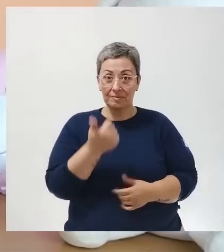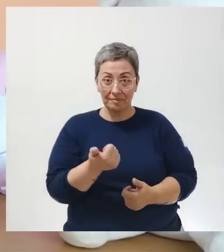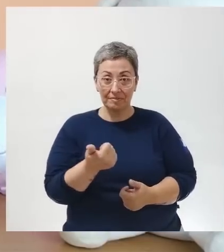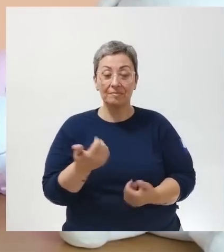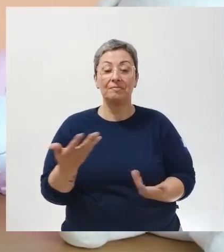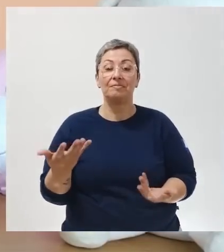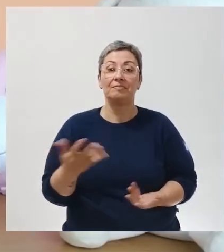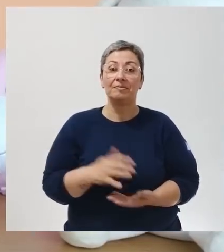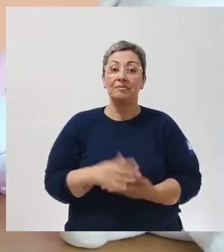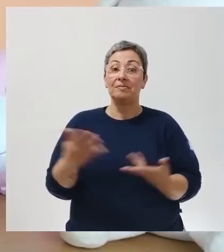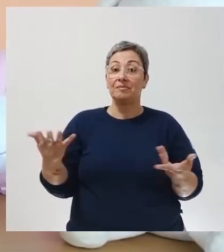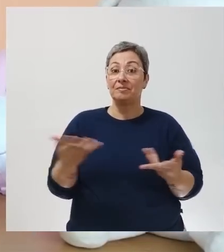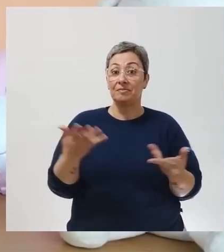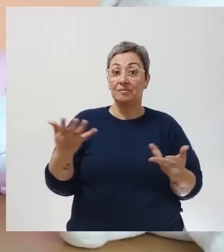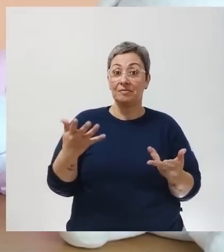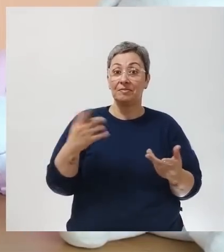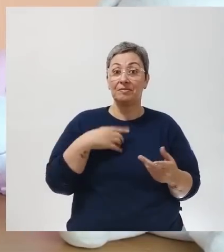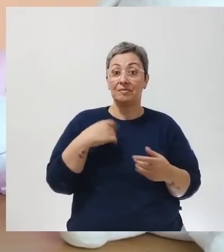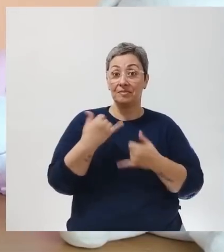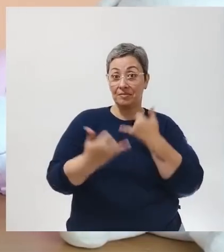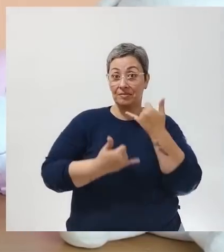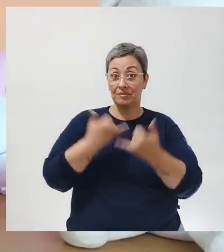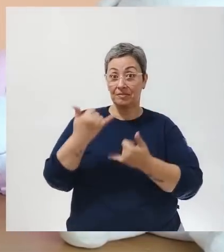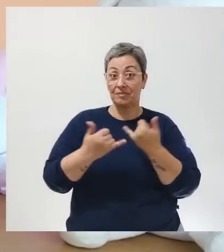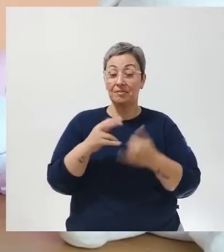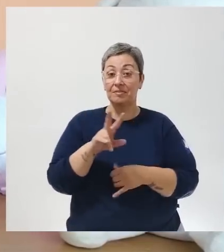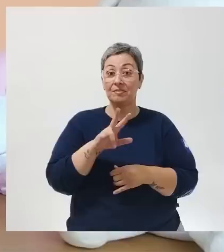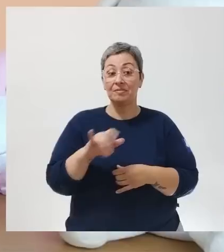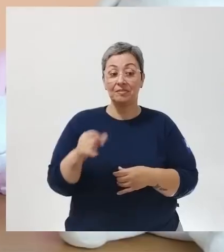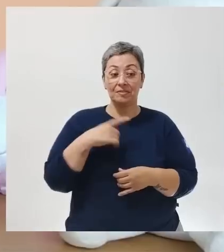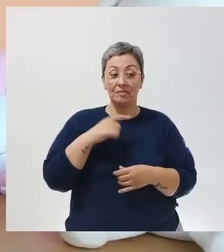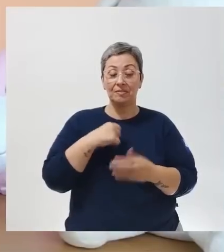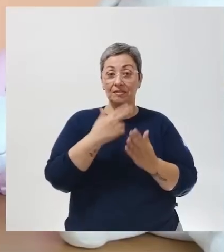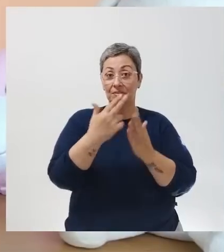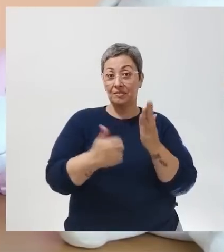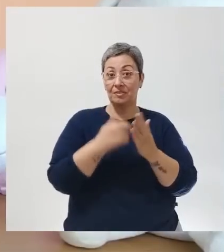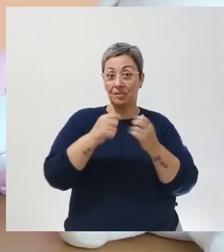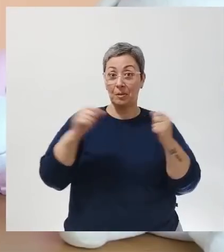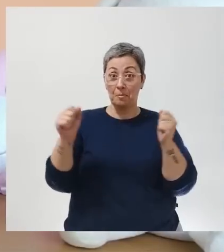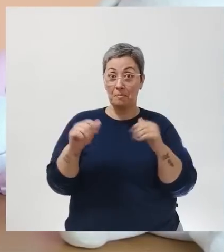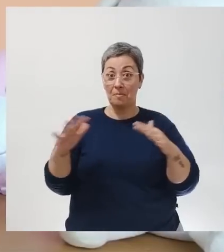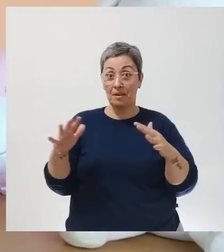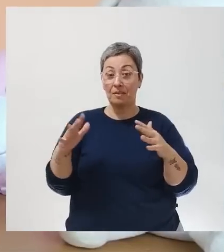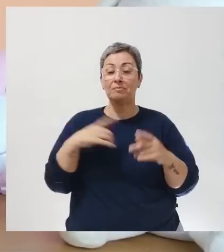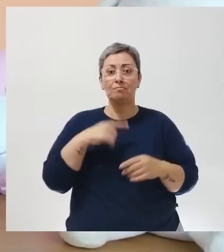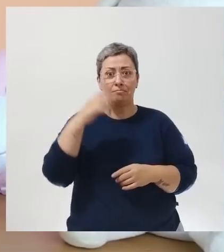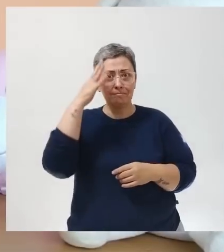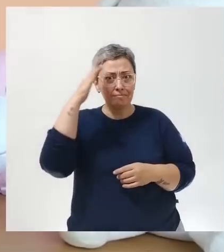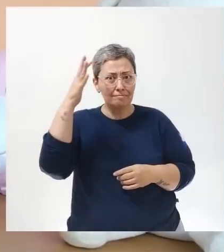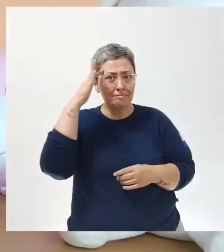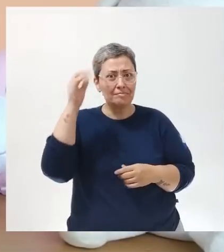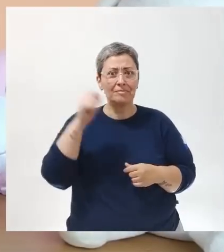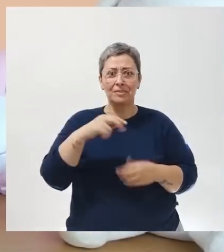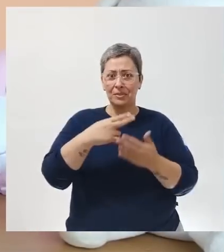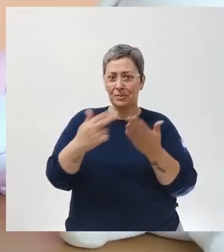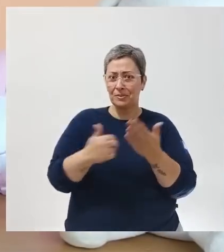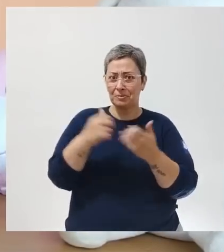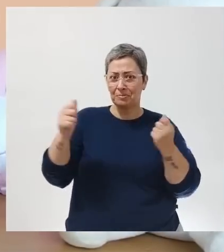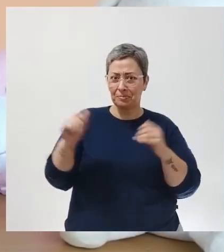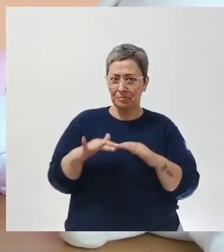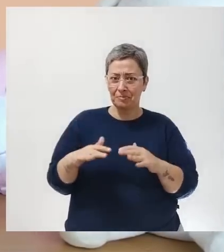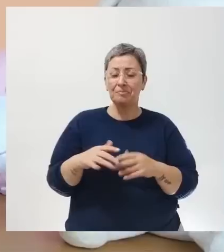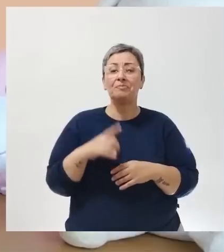vocês? Hoje a nossa brincadeira vai ser um desenho mágico. Já imaginou um desenho